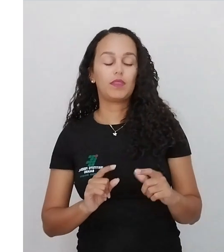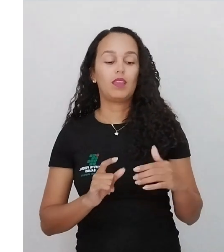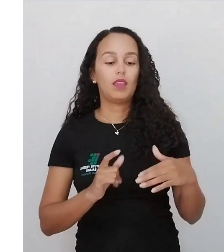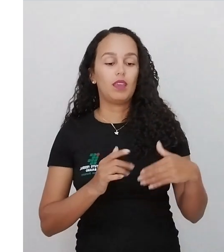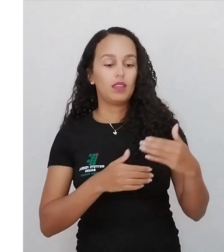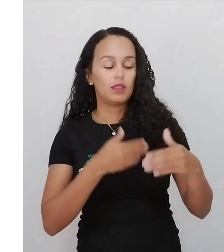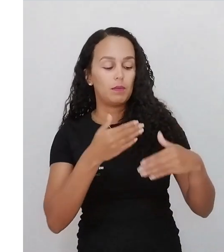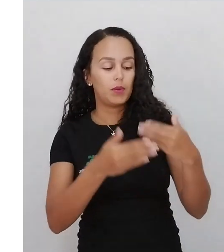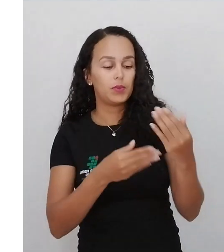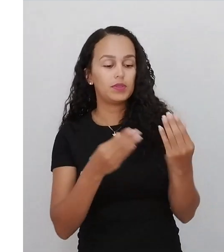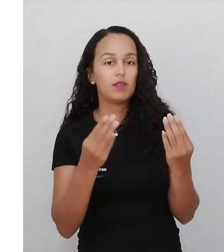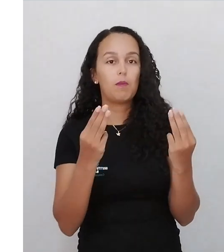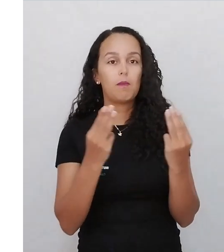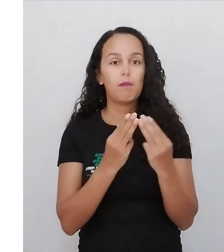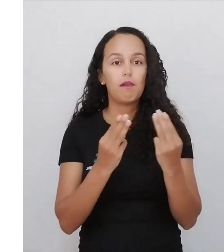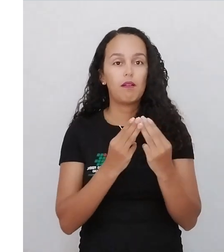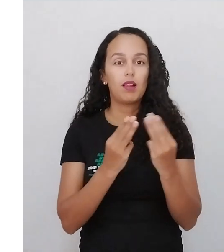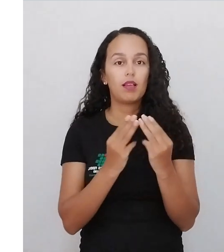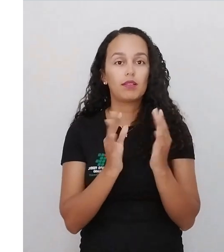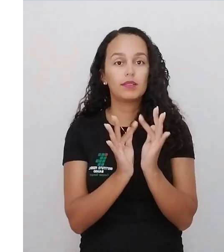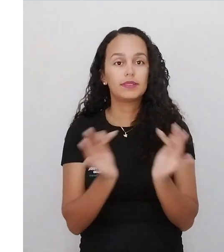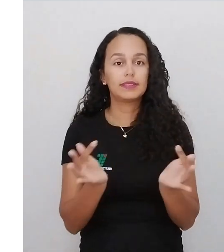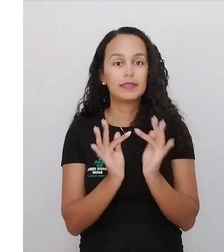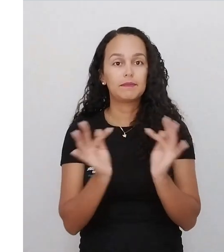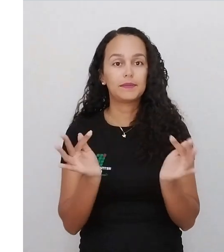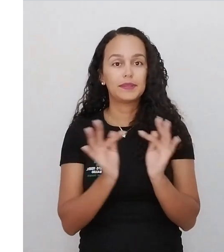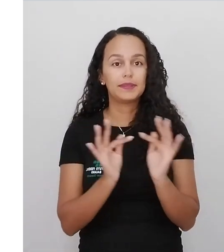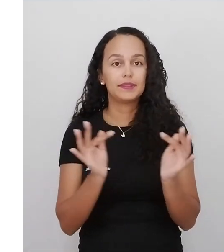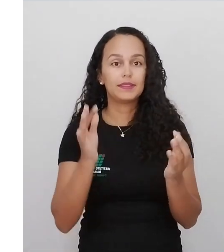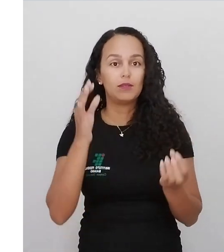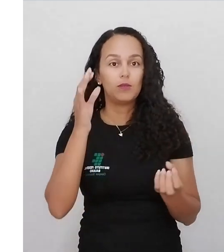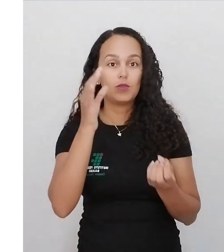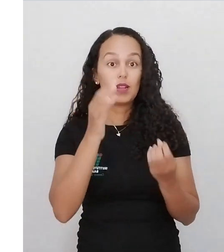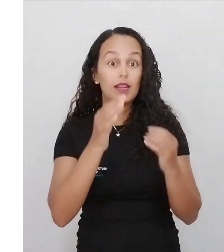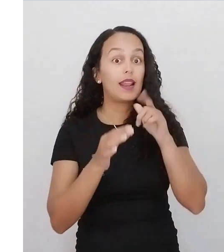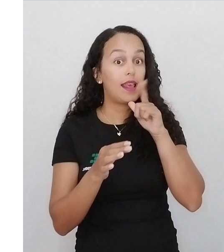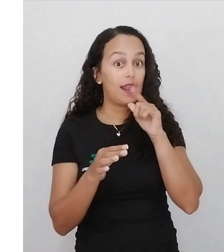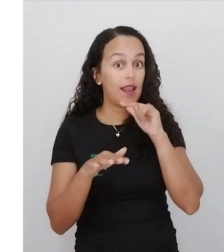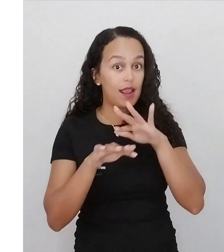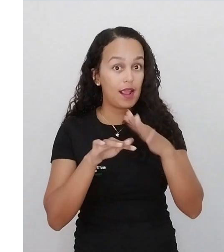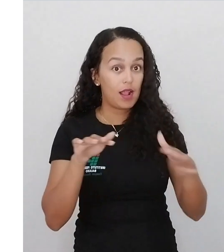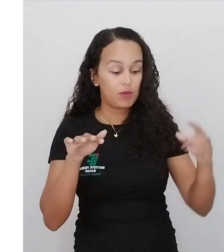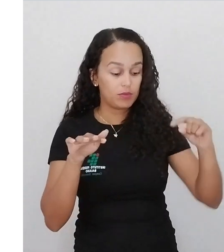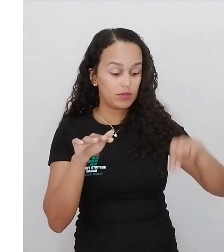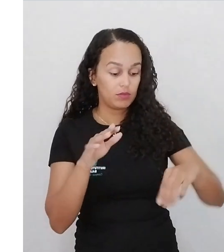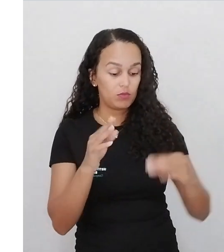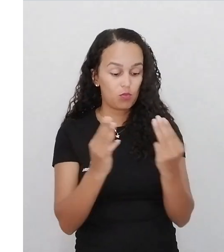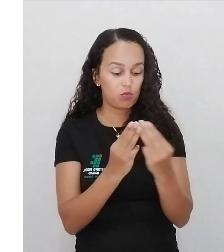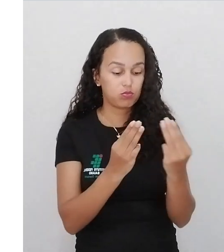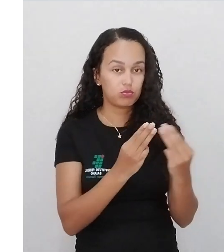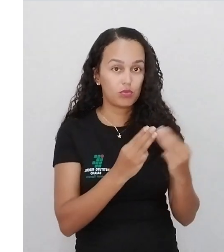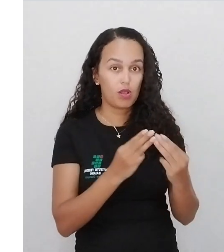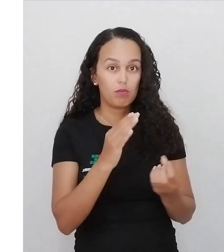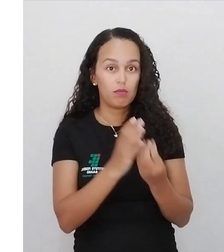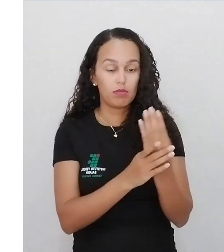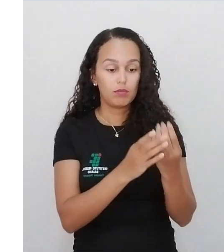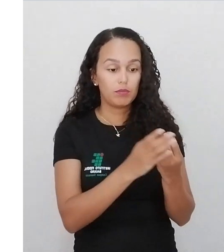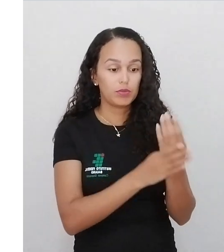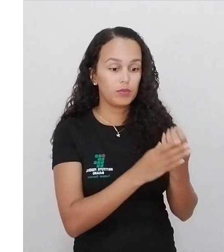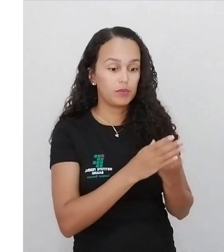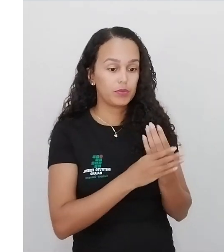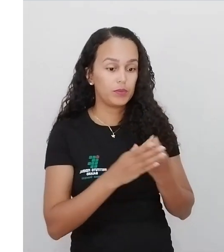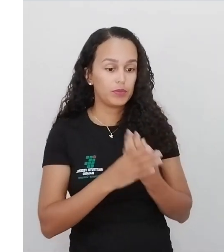tempo, então, as moléculas orgânicas mais simples se formando nesse ambiente aquático. E com o tempo, a formação